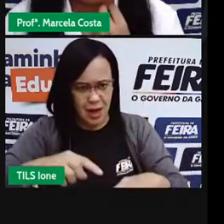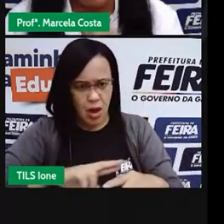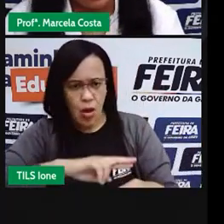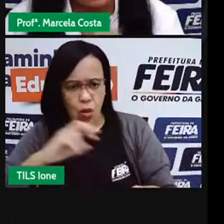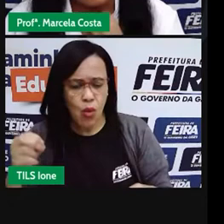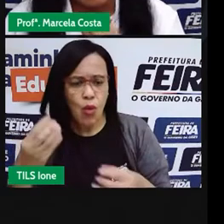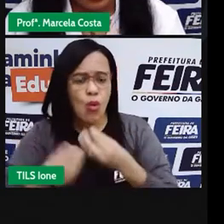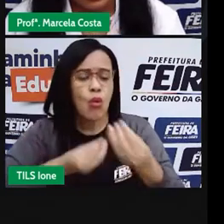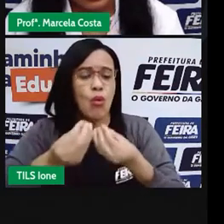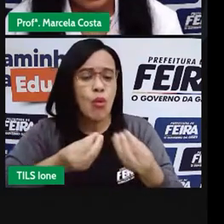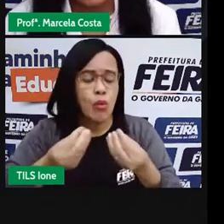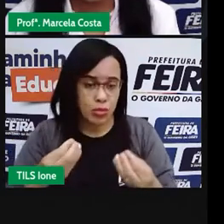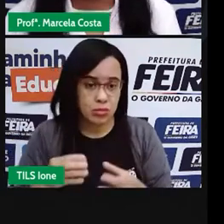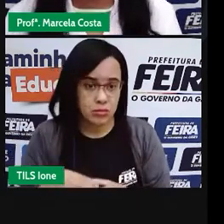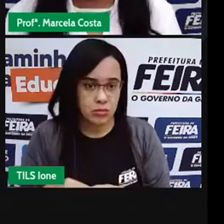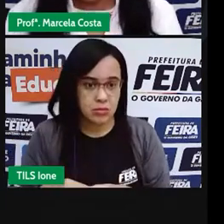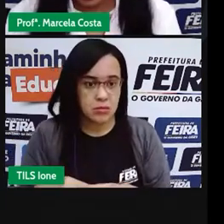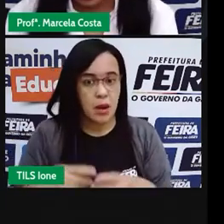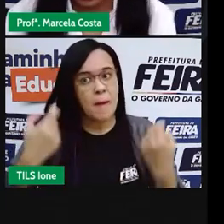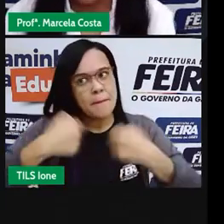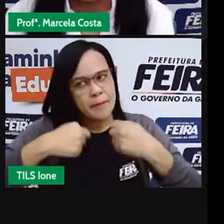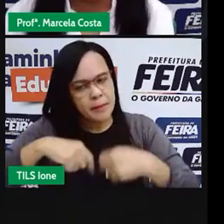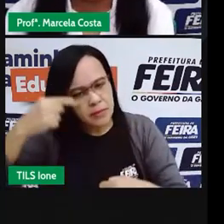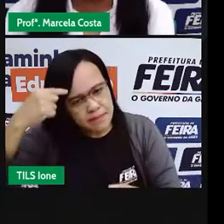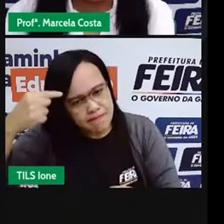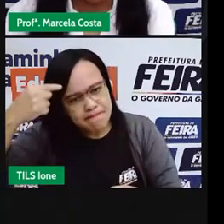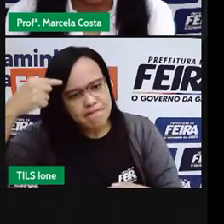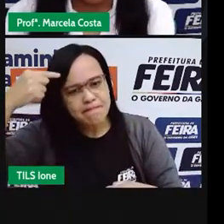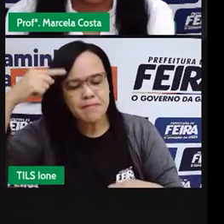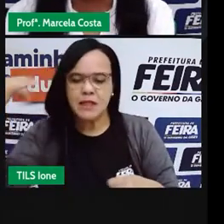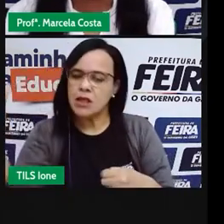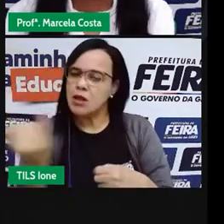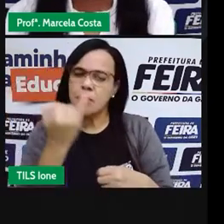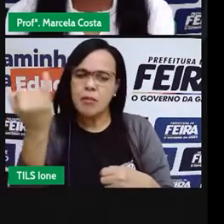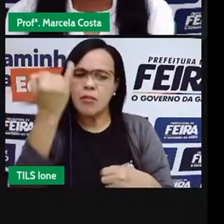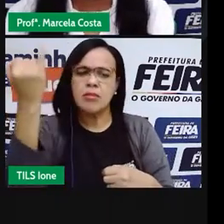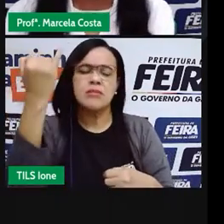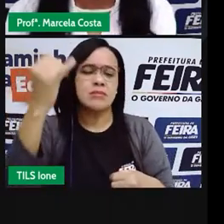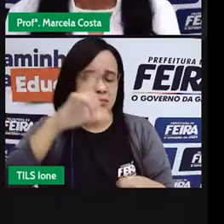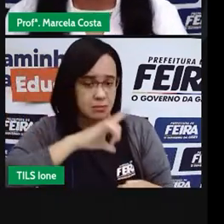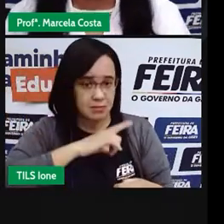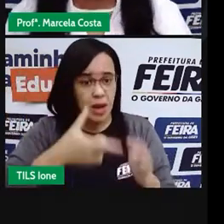São coisas importantes a se considerar na hora de fazer uma compra.